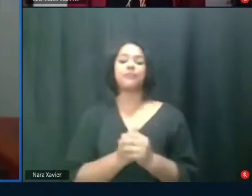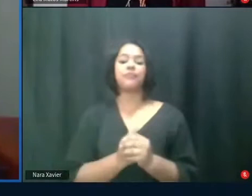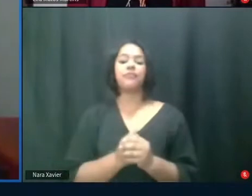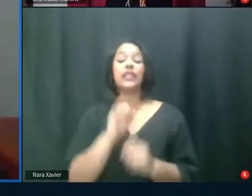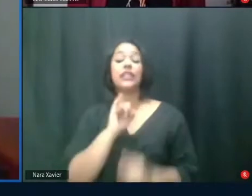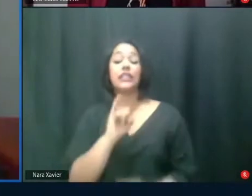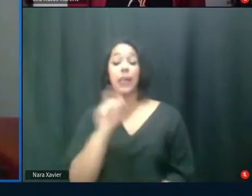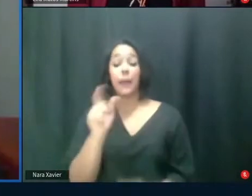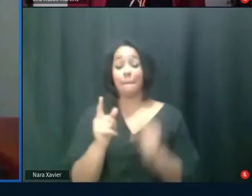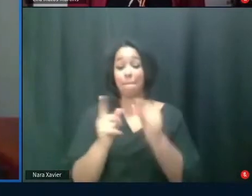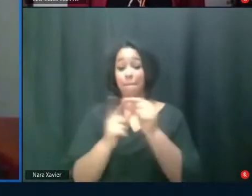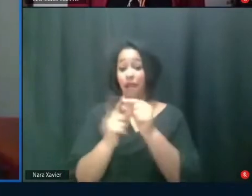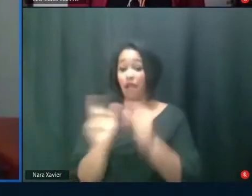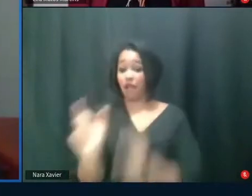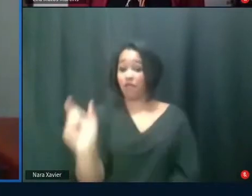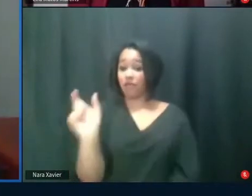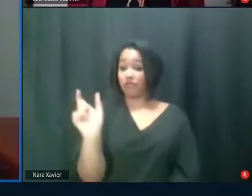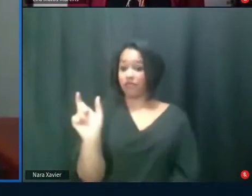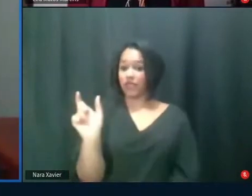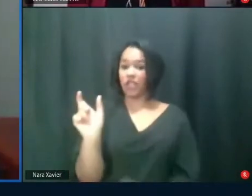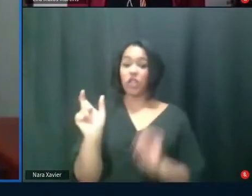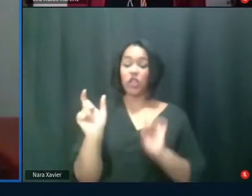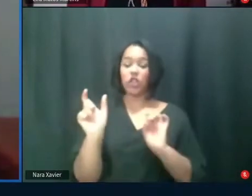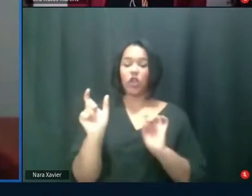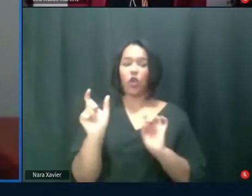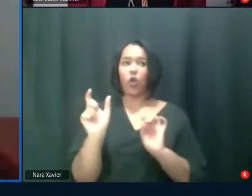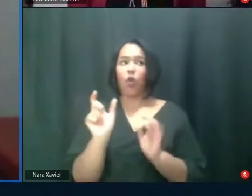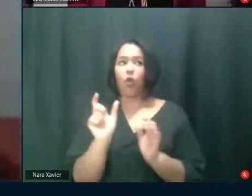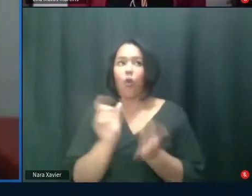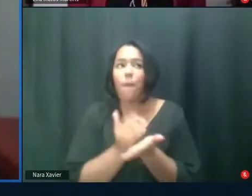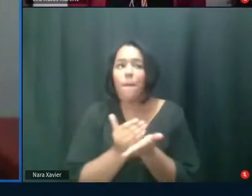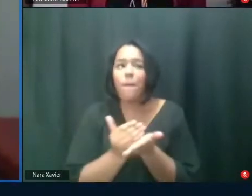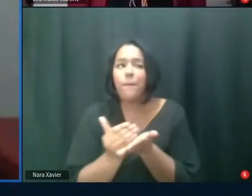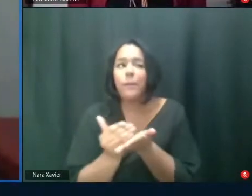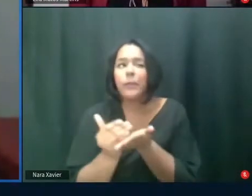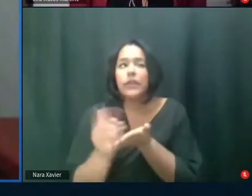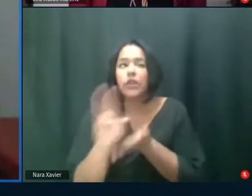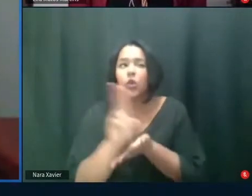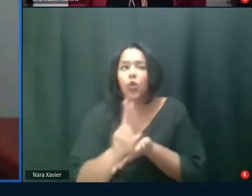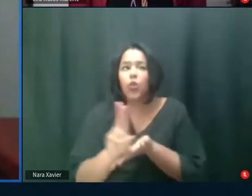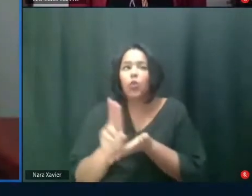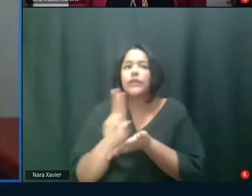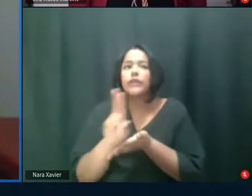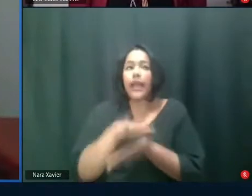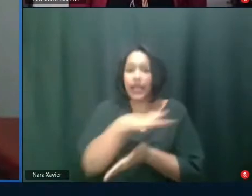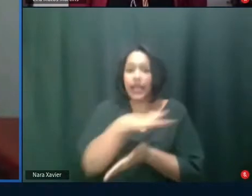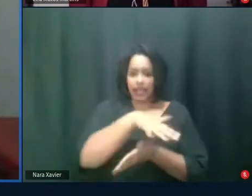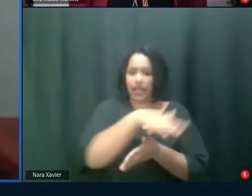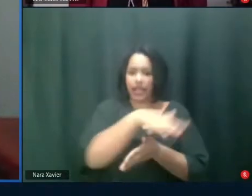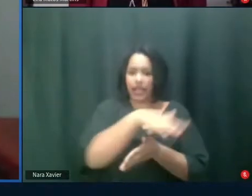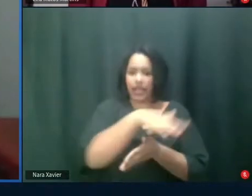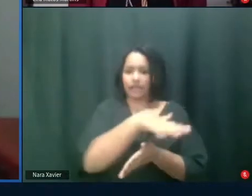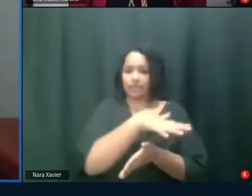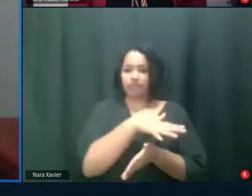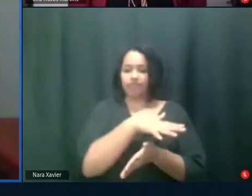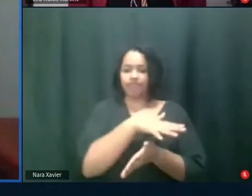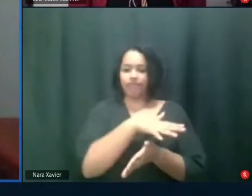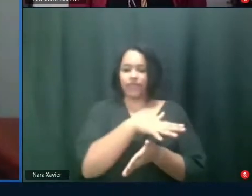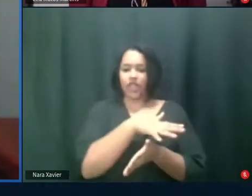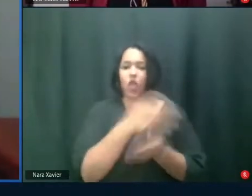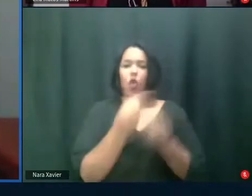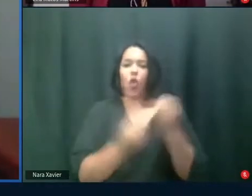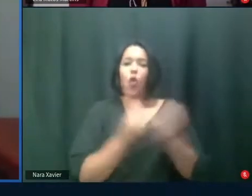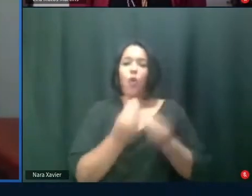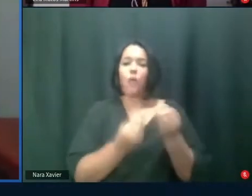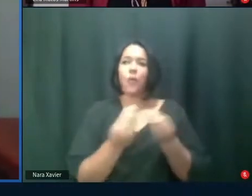área, para tentar chamar atenção para o caráter de profissão, né? Porque como a